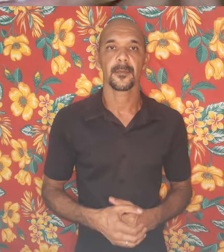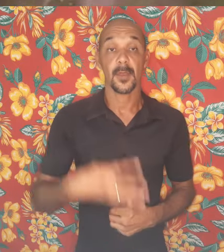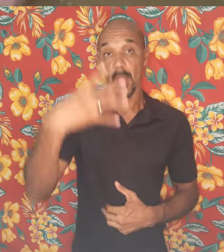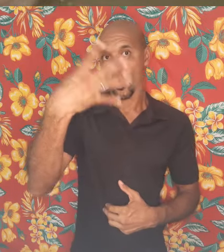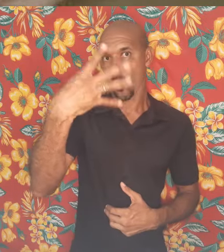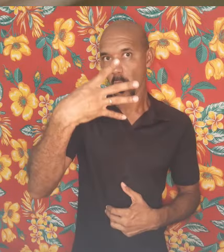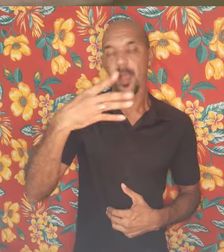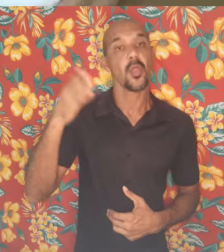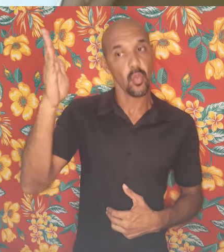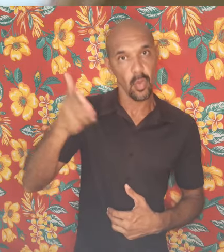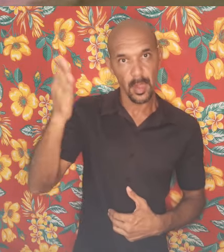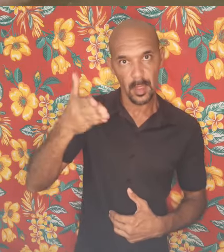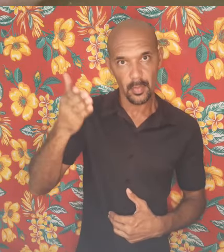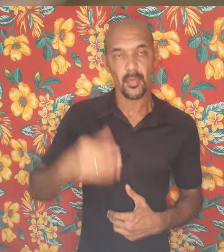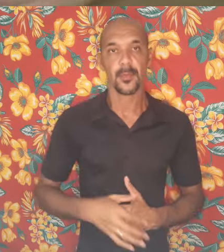quarto lado,